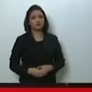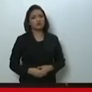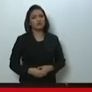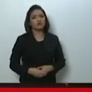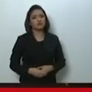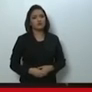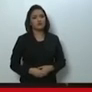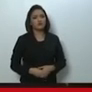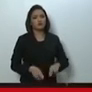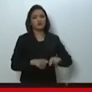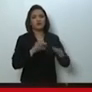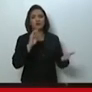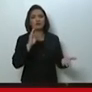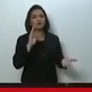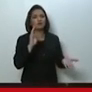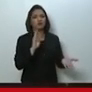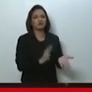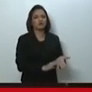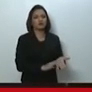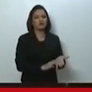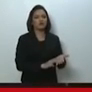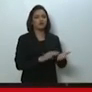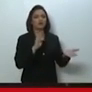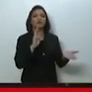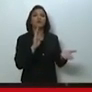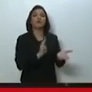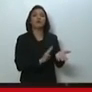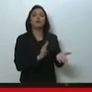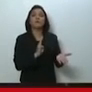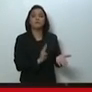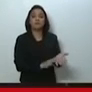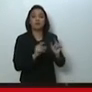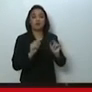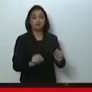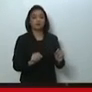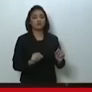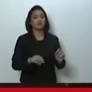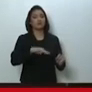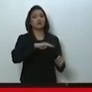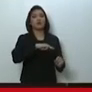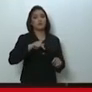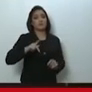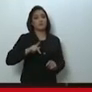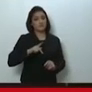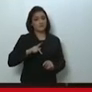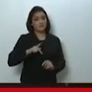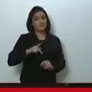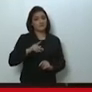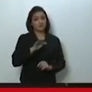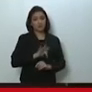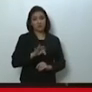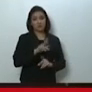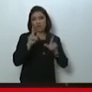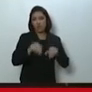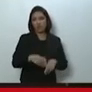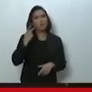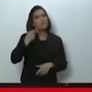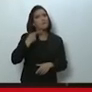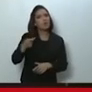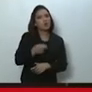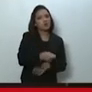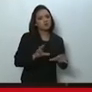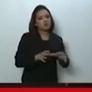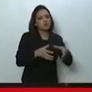pelos membros da chamada equipe moro como eram titulados é como se auto intitulavam Os Procuradores da